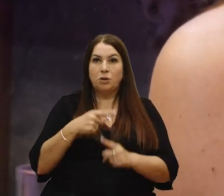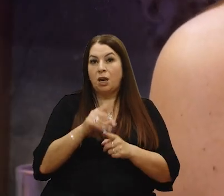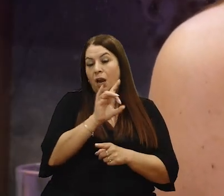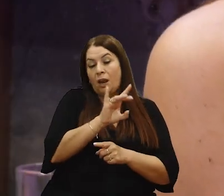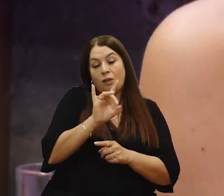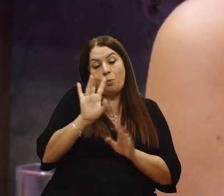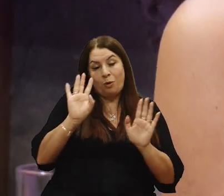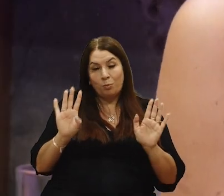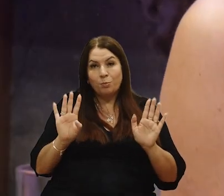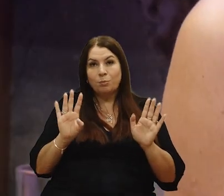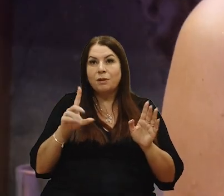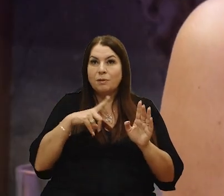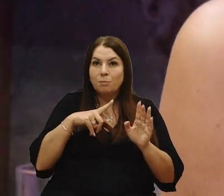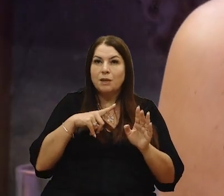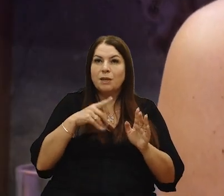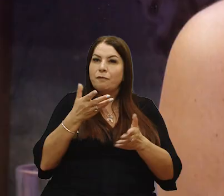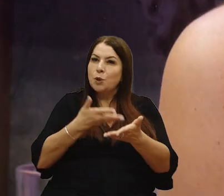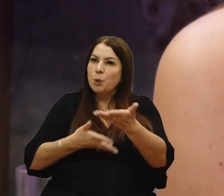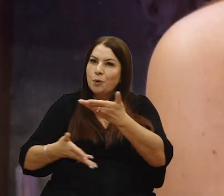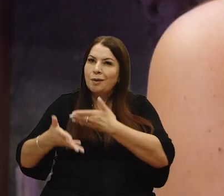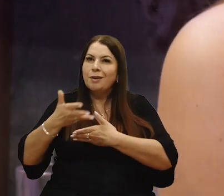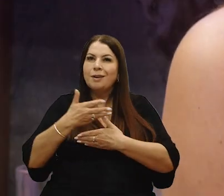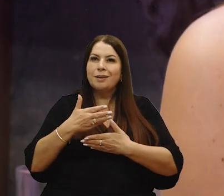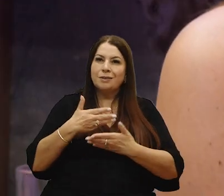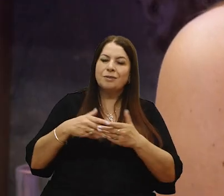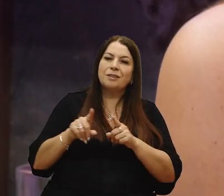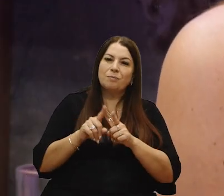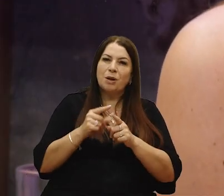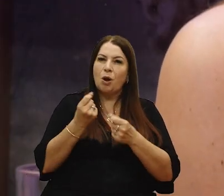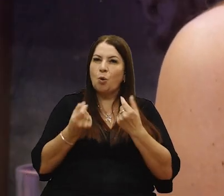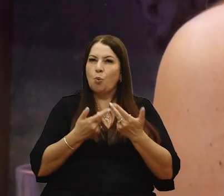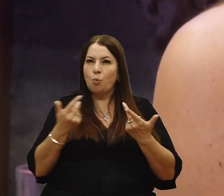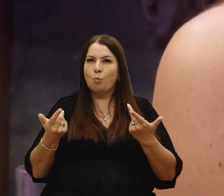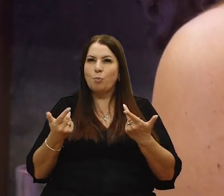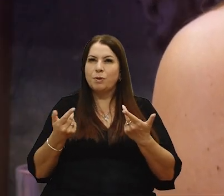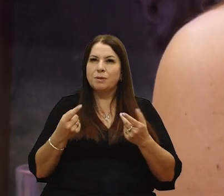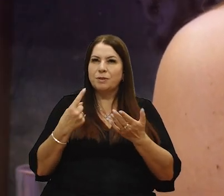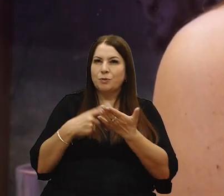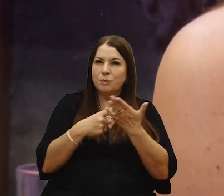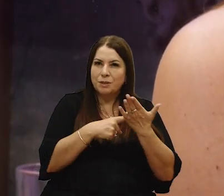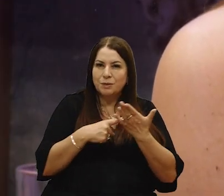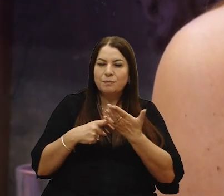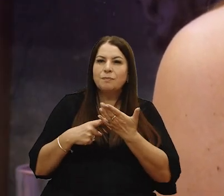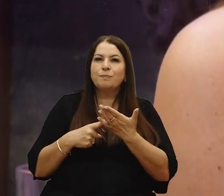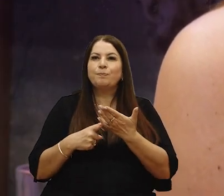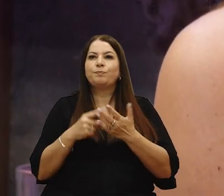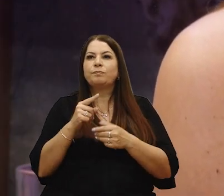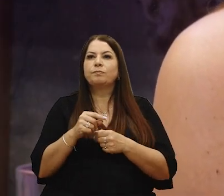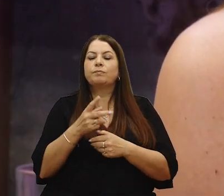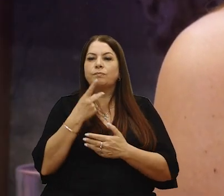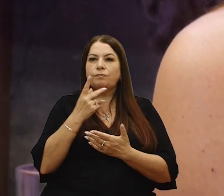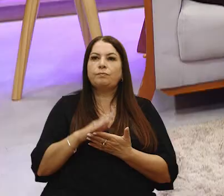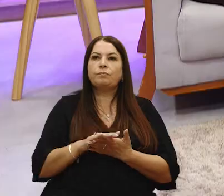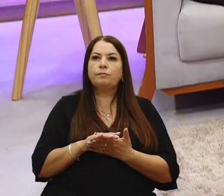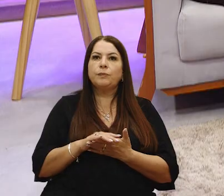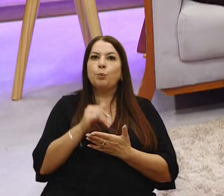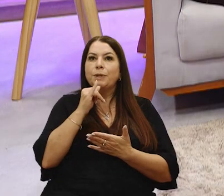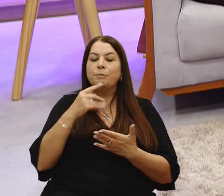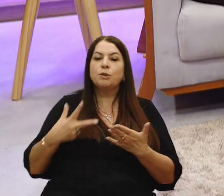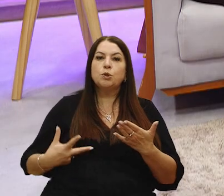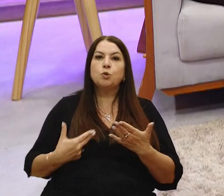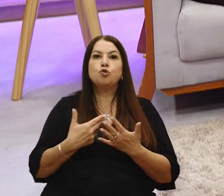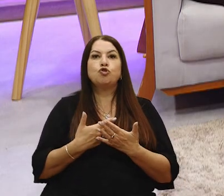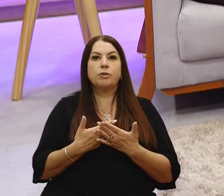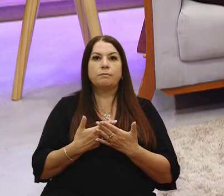essa paciente. Até porque cada uma é uma, né? Então a gente vai trocando aí no meio do caminho também algumas tratativas, né? Em que caso tu